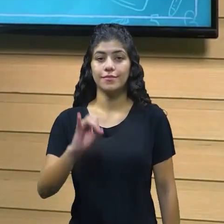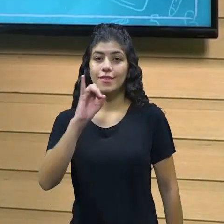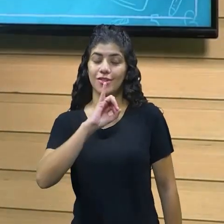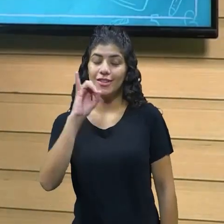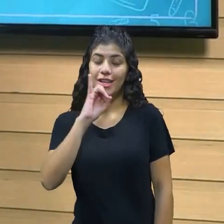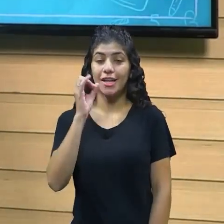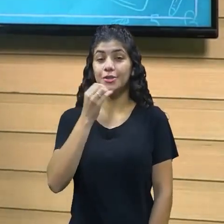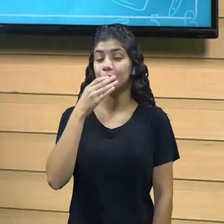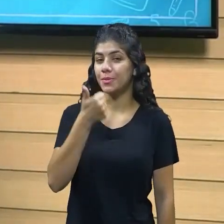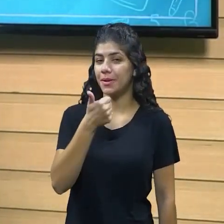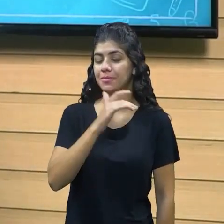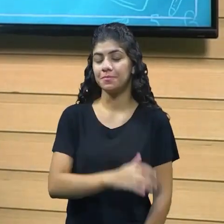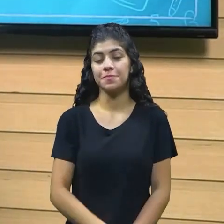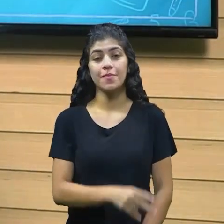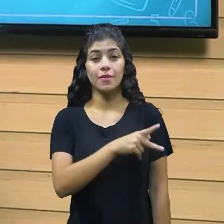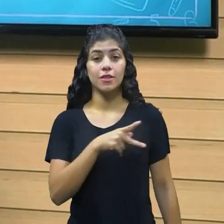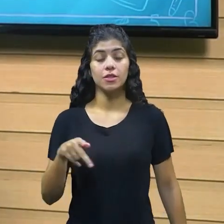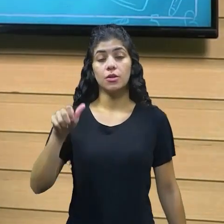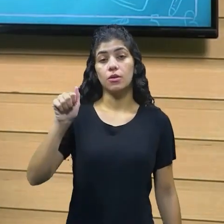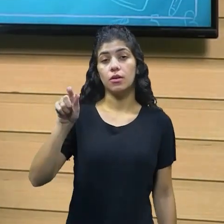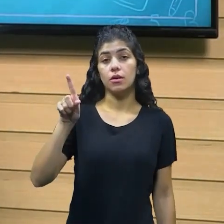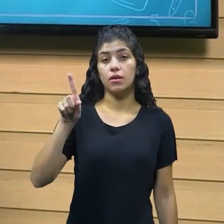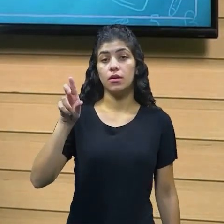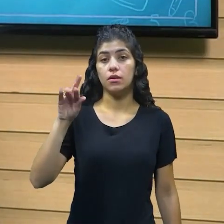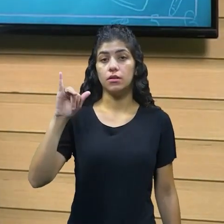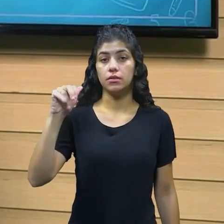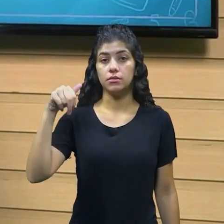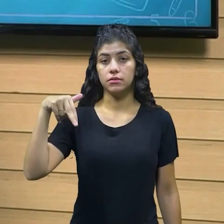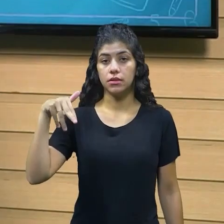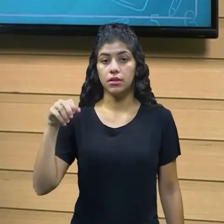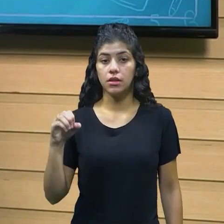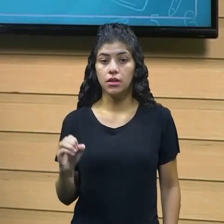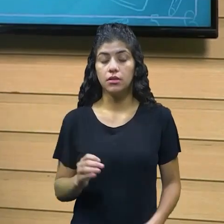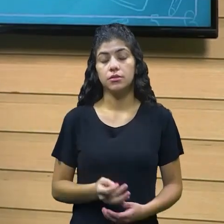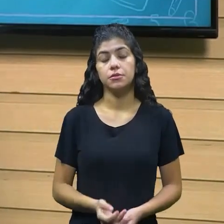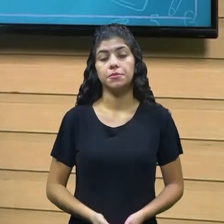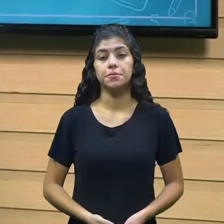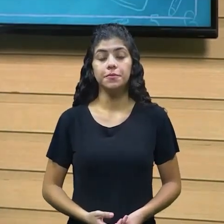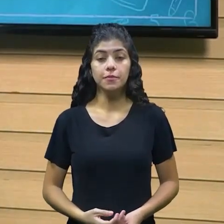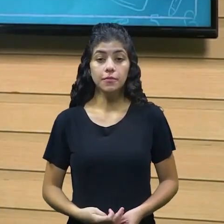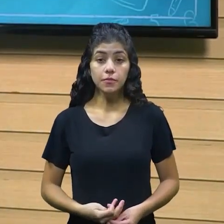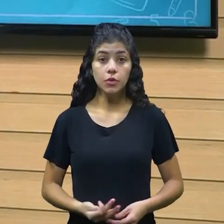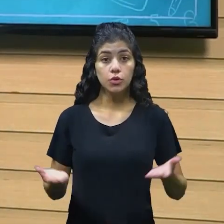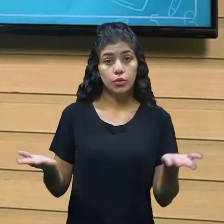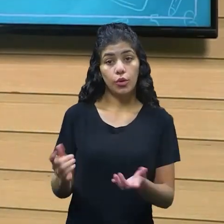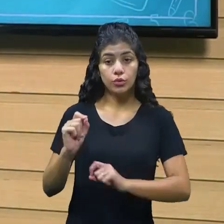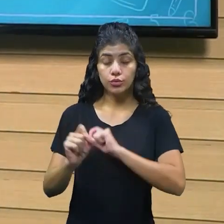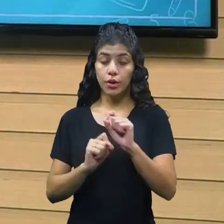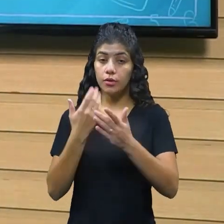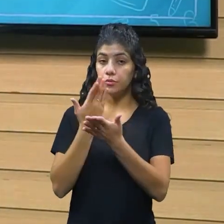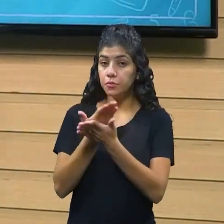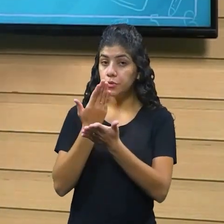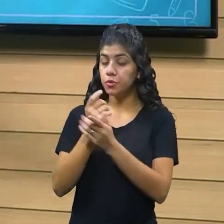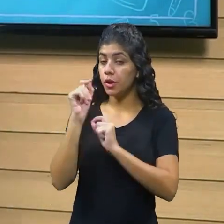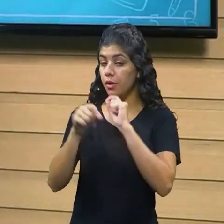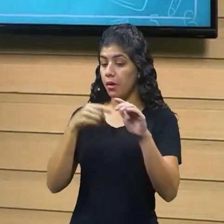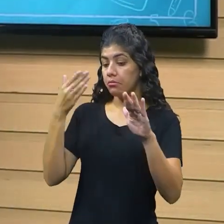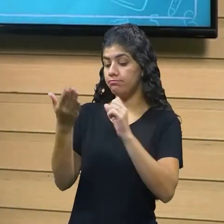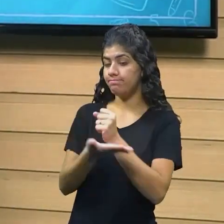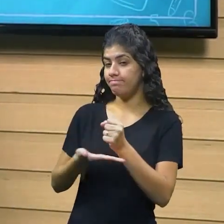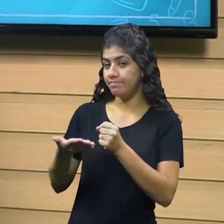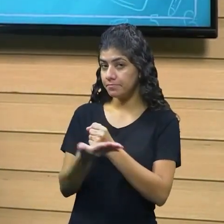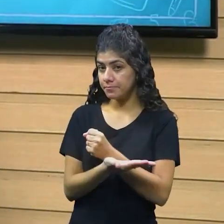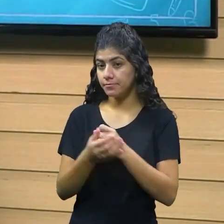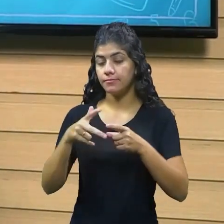Olá, tudo bem? Eu me chamo Adriano Ribeiro, sou professor do curso de Eletromecânica. Hoje vamos tratar da disciplina de Fundamentos